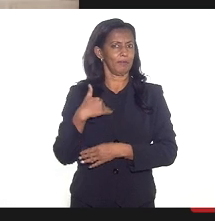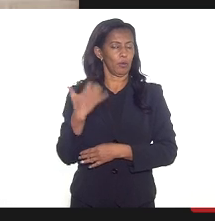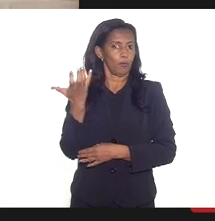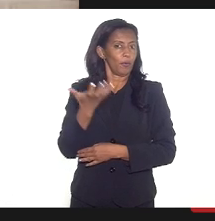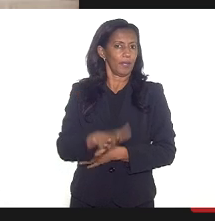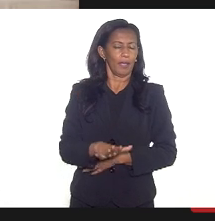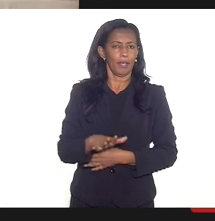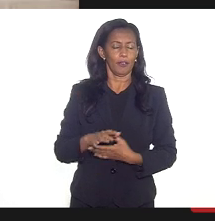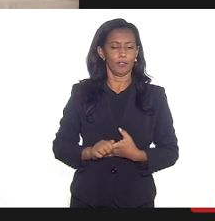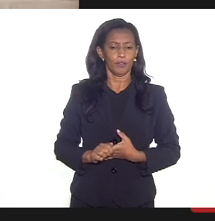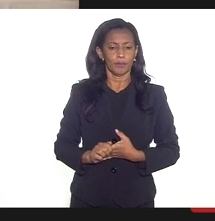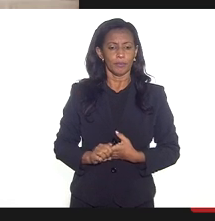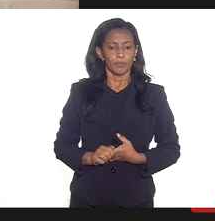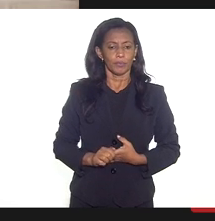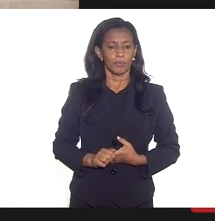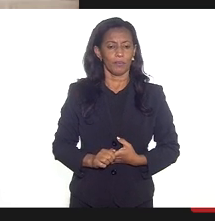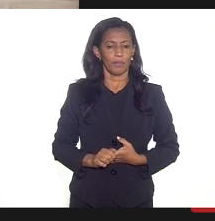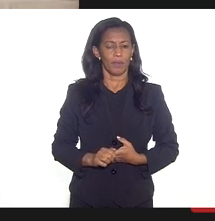tornar aqui